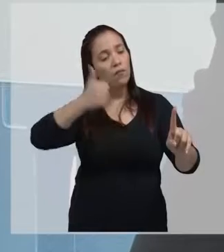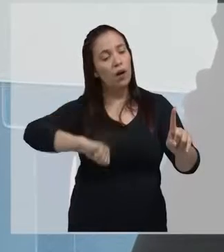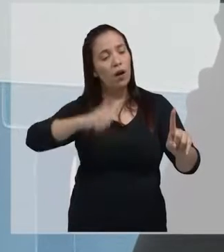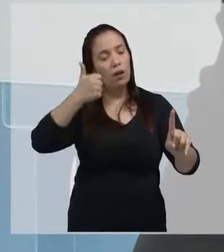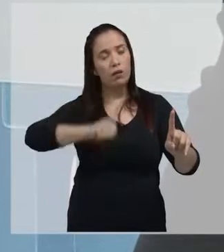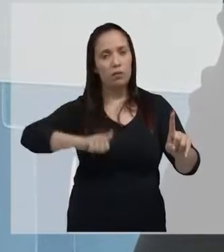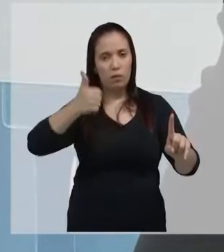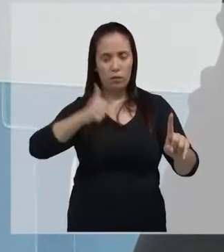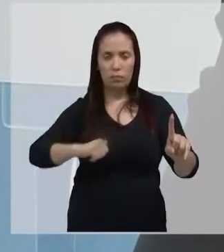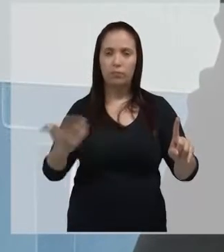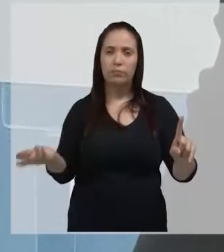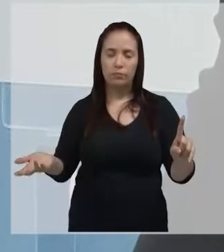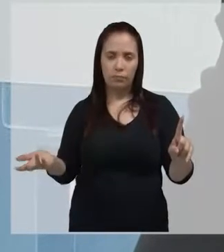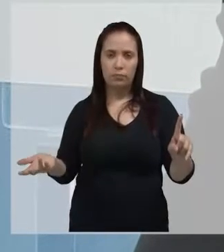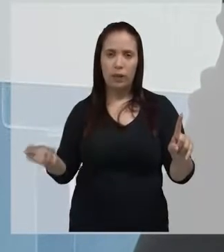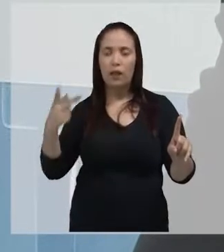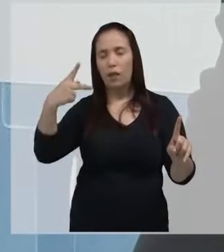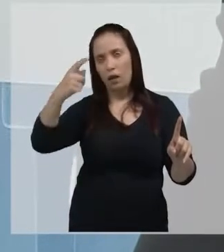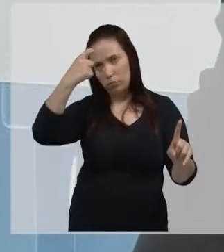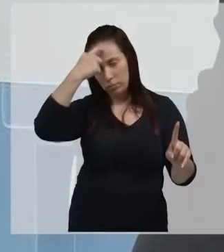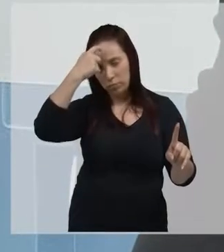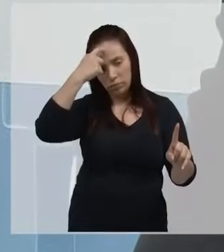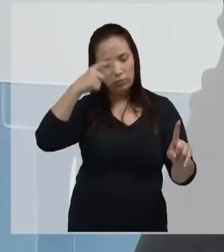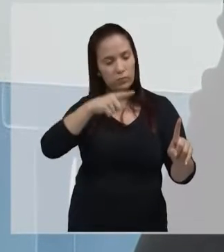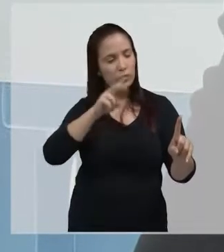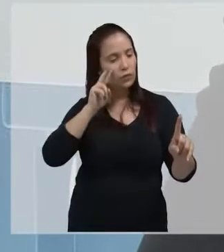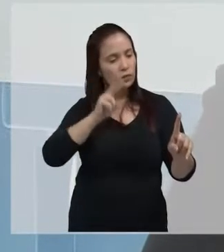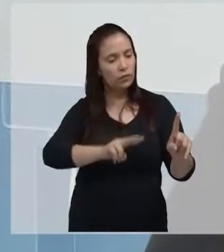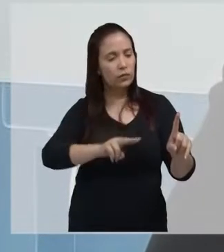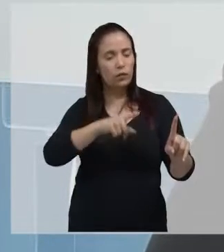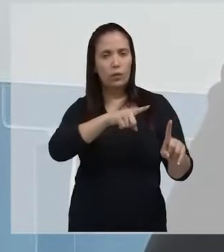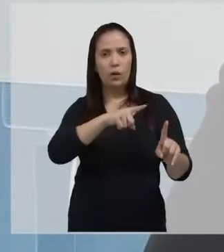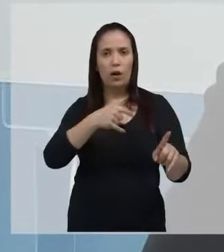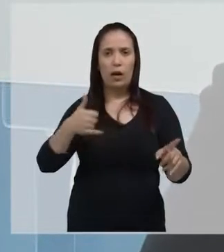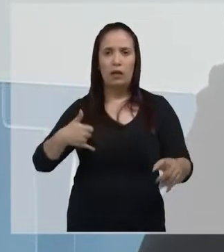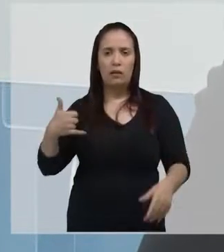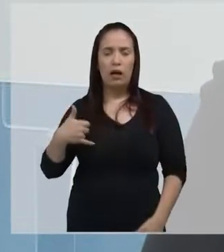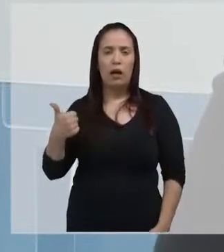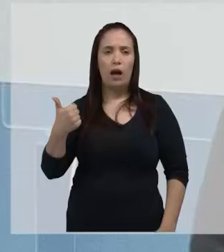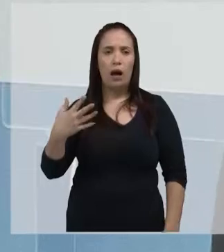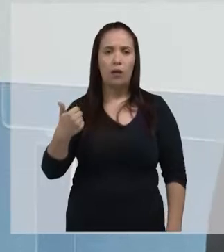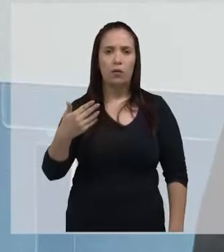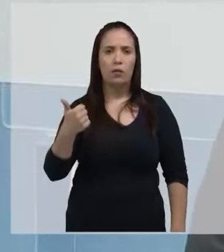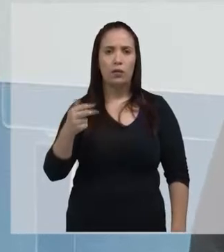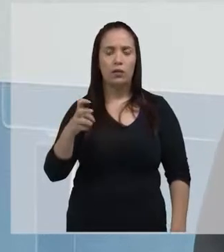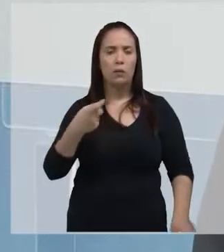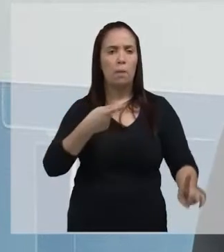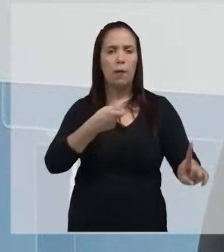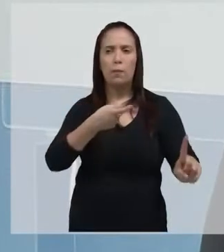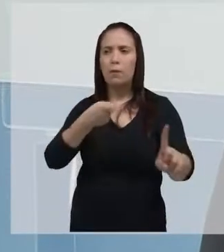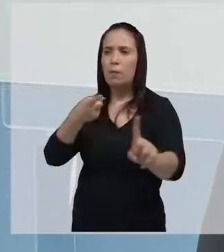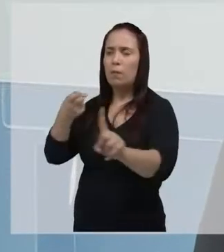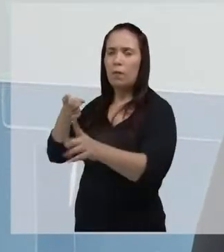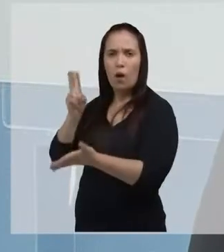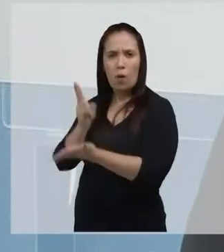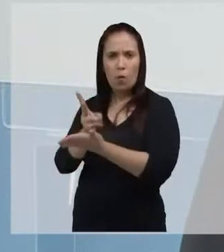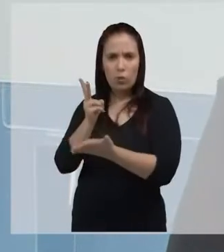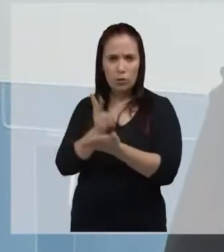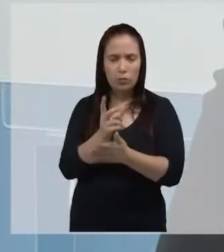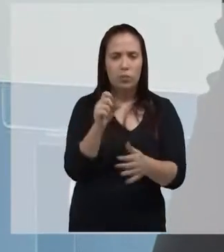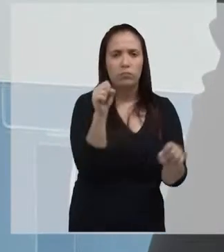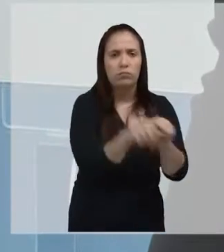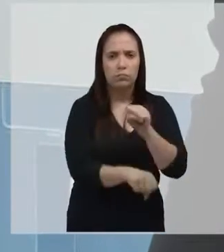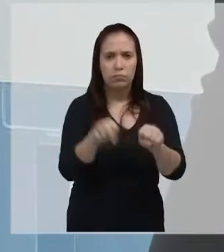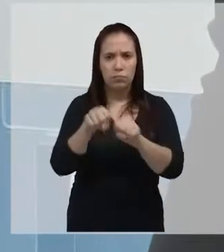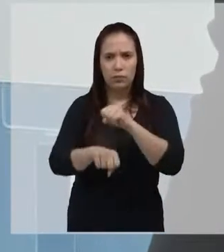lei para um assassino, quanto mais, e começou a matar com 14, 15 anos, matou até os 18 e continua tendo esse privilégio que não é